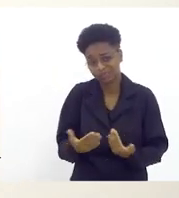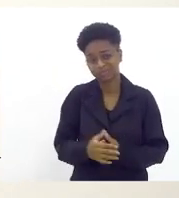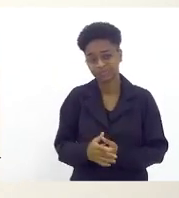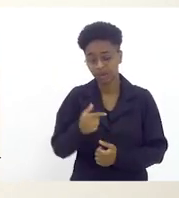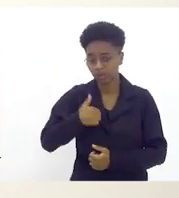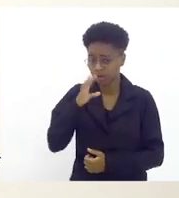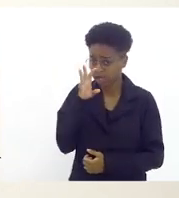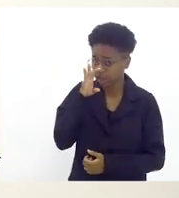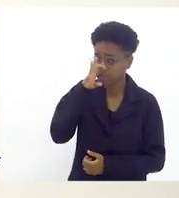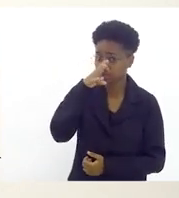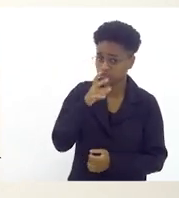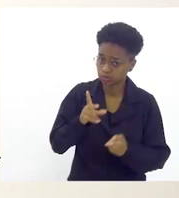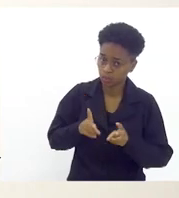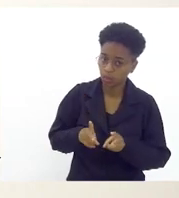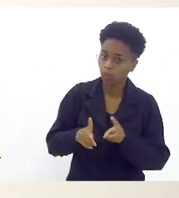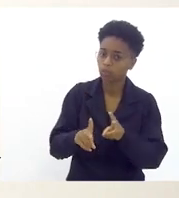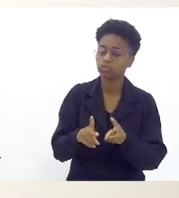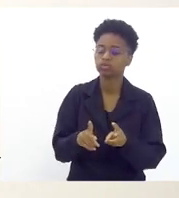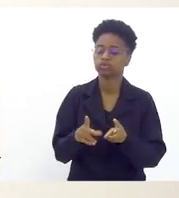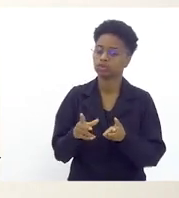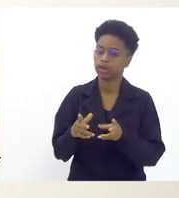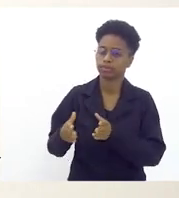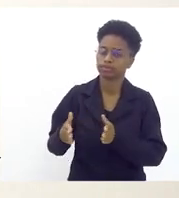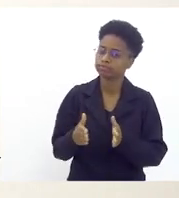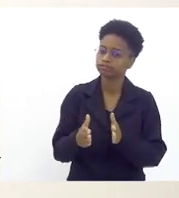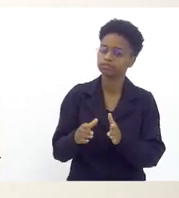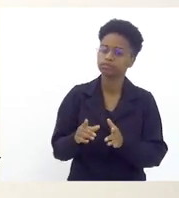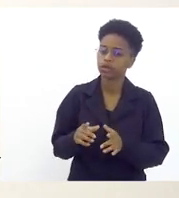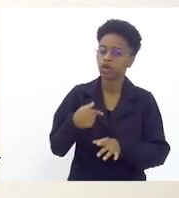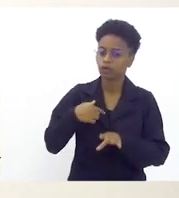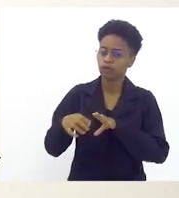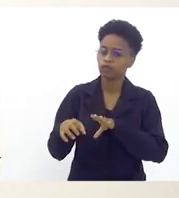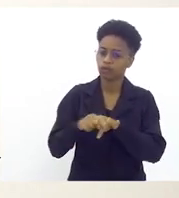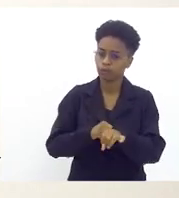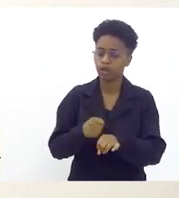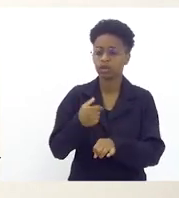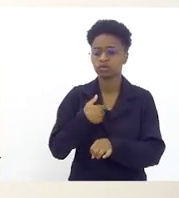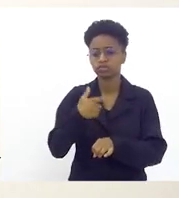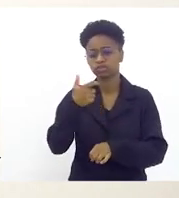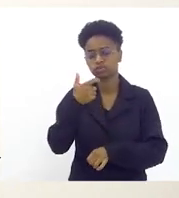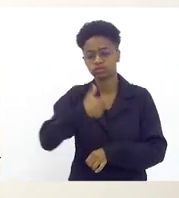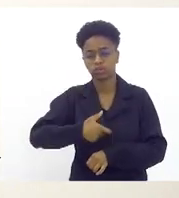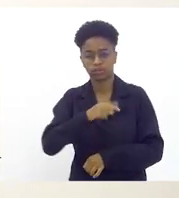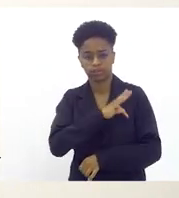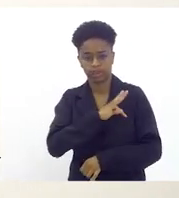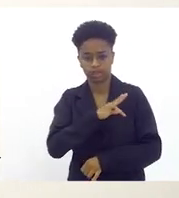resisti, continuei a minha caminhada, me formei, sou técnica de gestão empresarial.